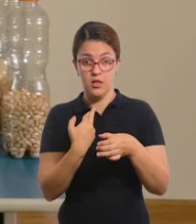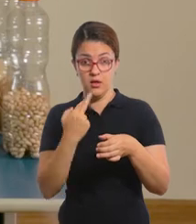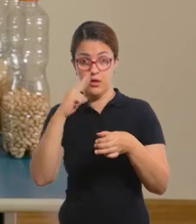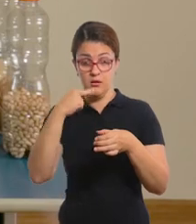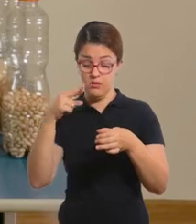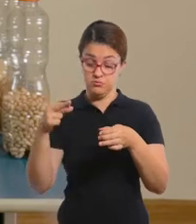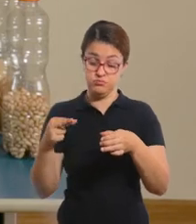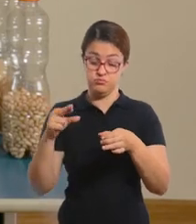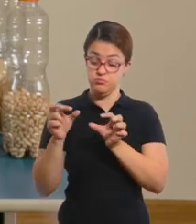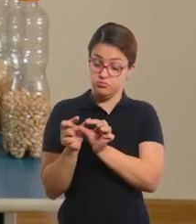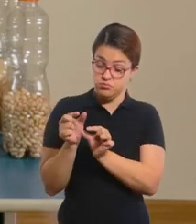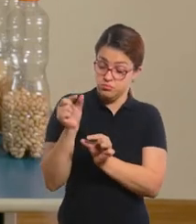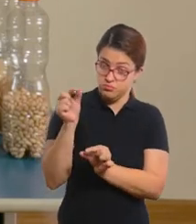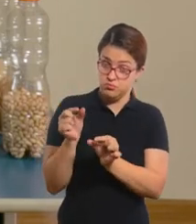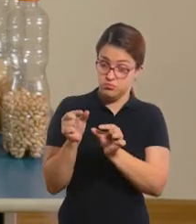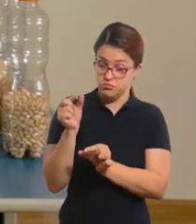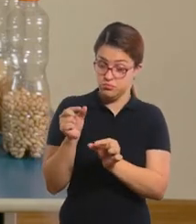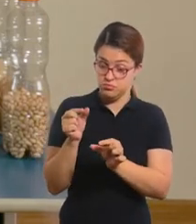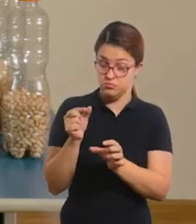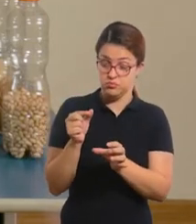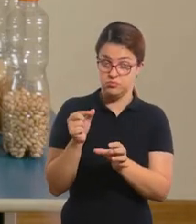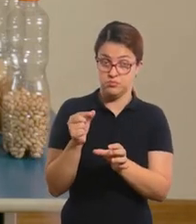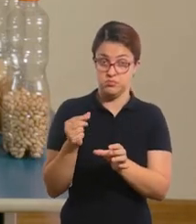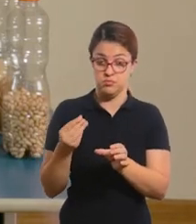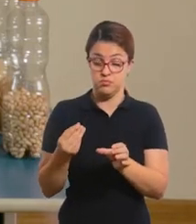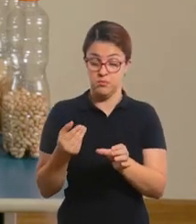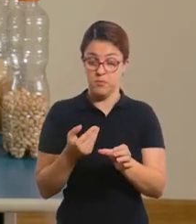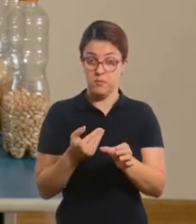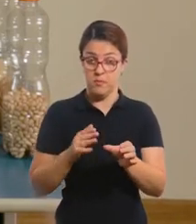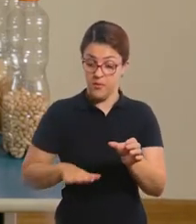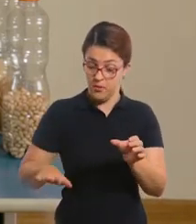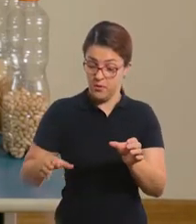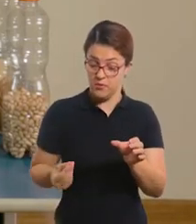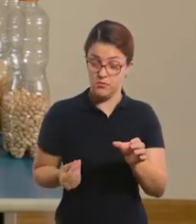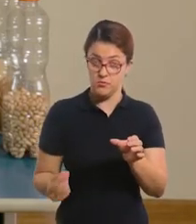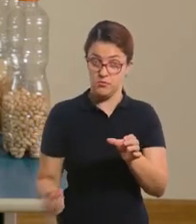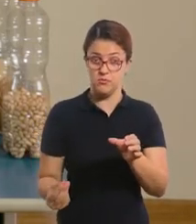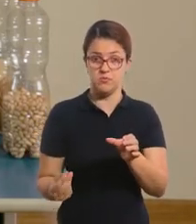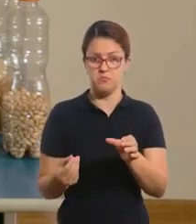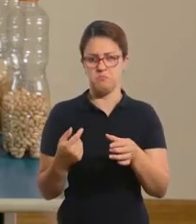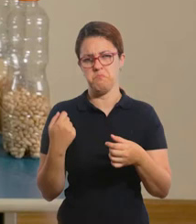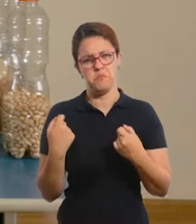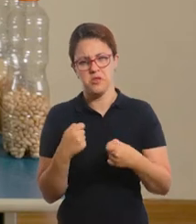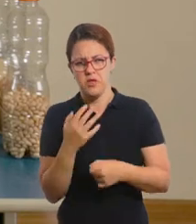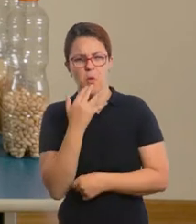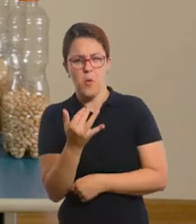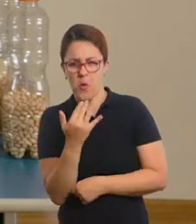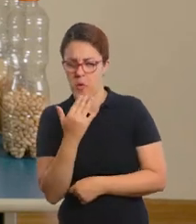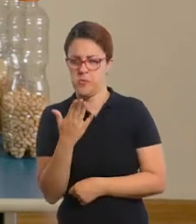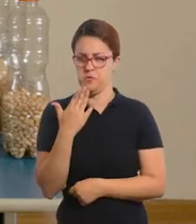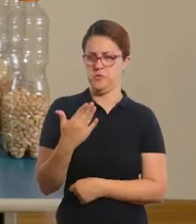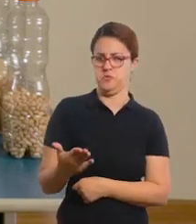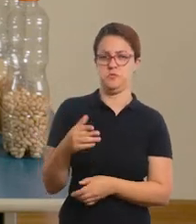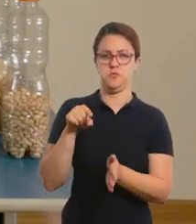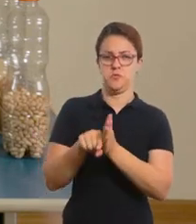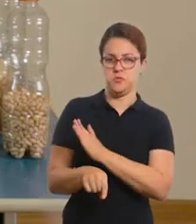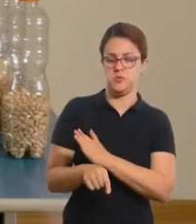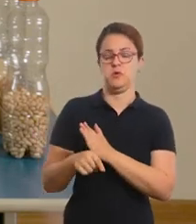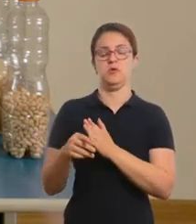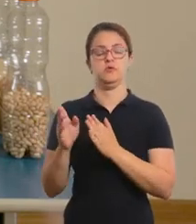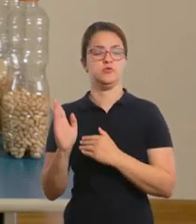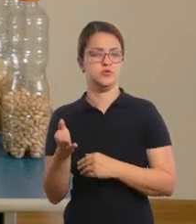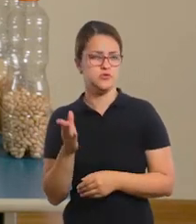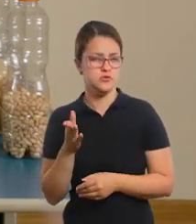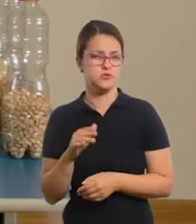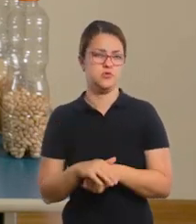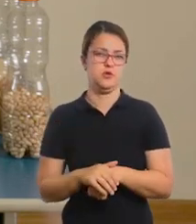sorvete. E você deixa esses materiais perto da criança. Aqui, principalmente para berçário 1, você não precisa sistematizar as cores para eles. Como a